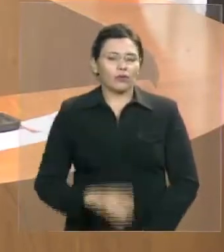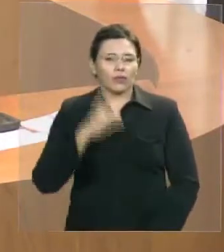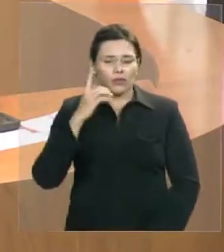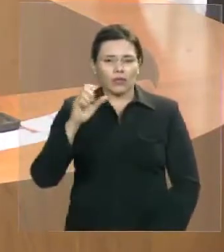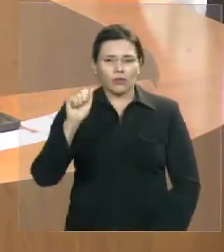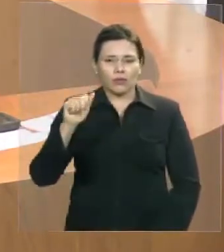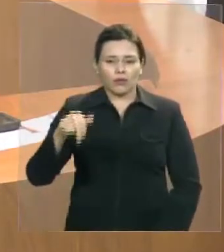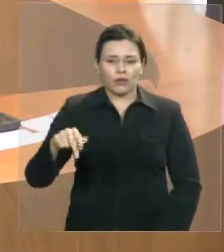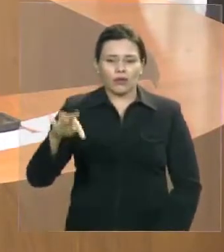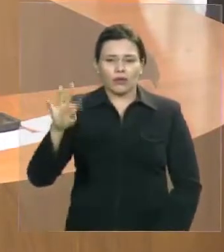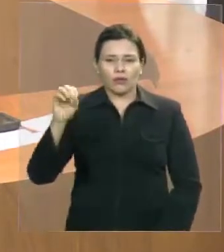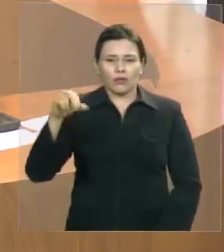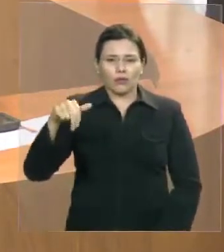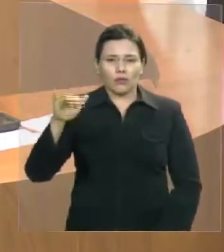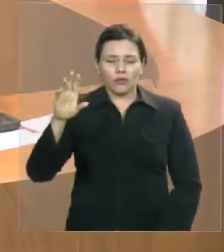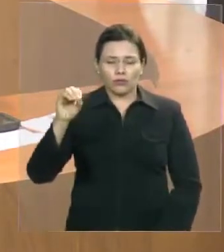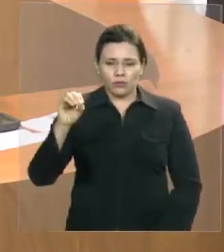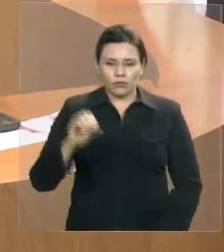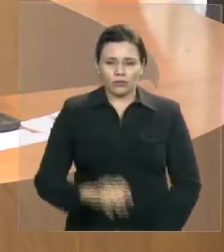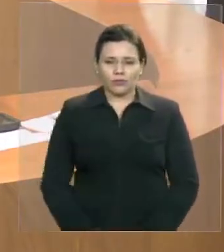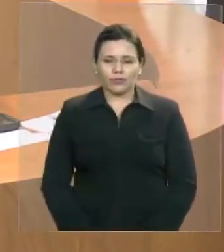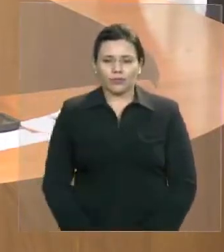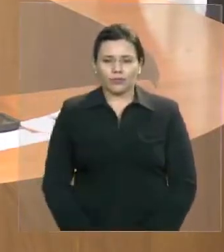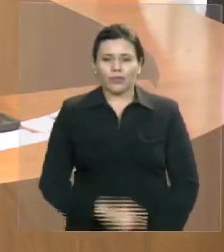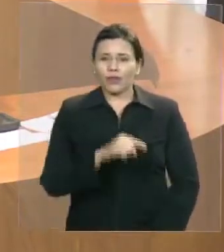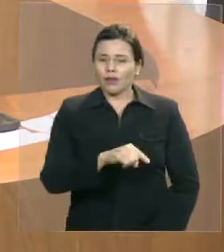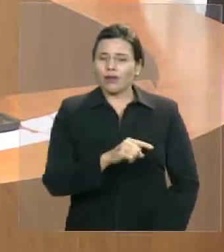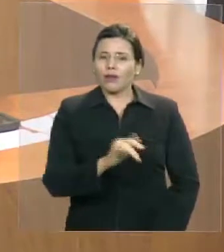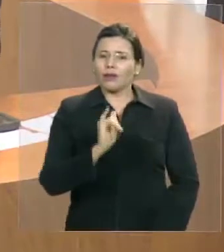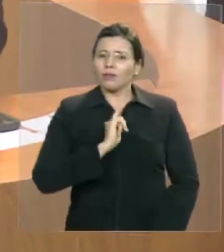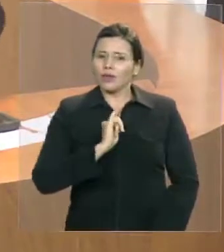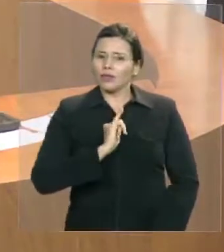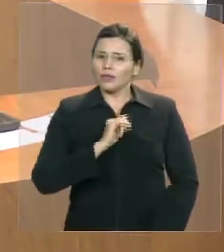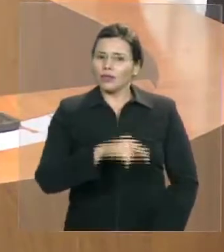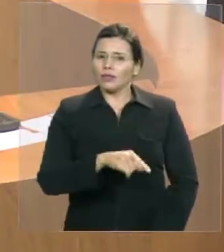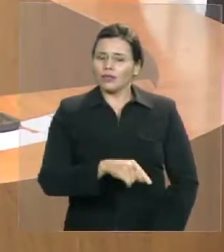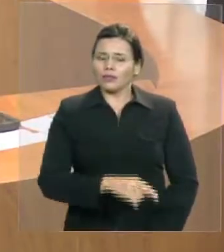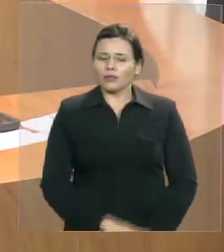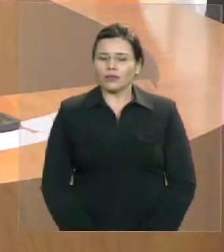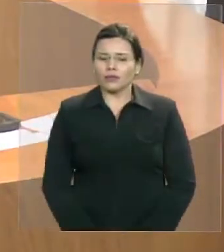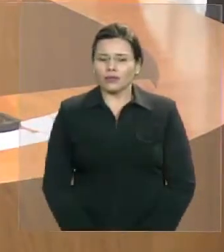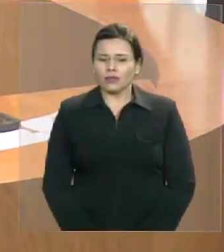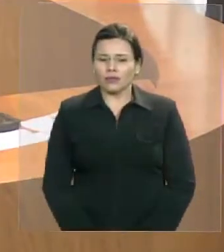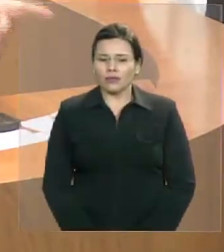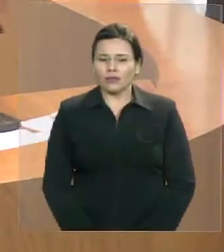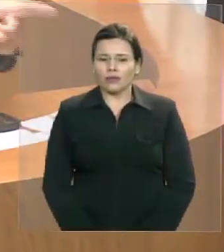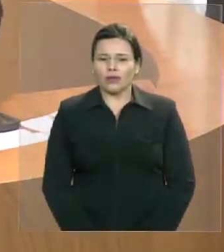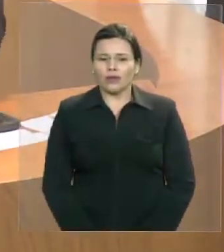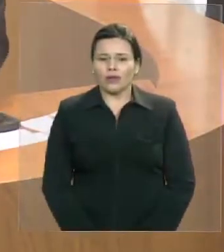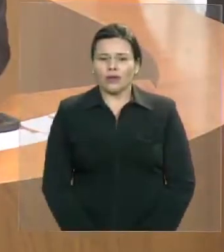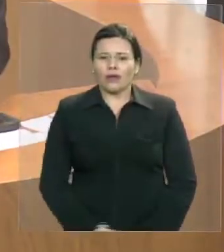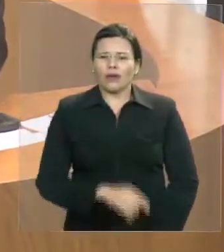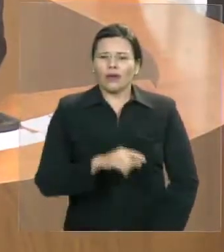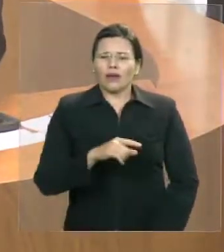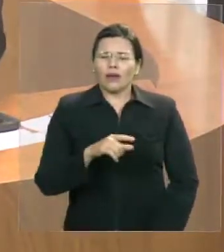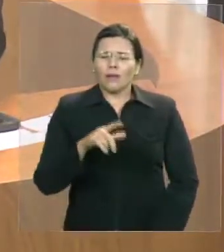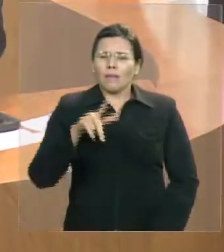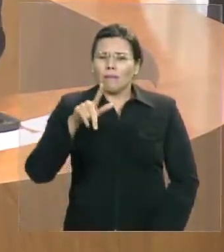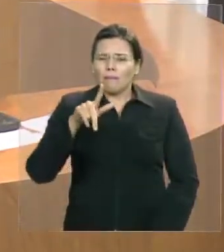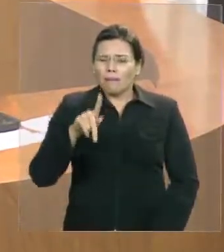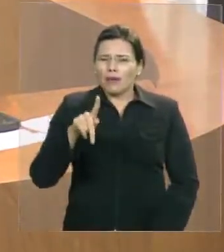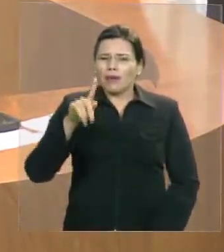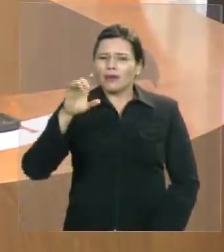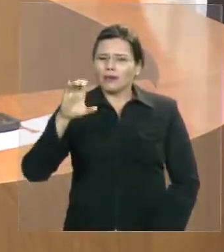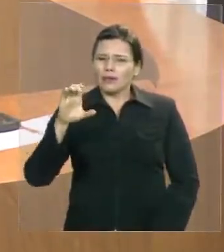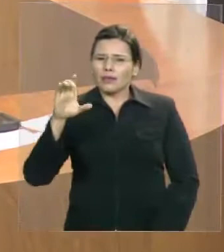a deputada, ex-deputada Rosângela Curado, lá em Imperatriz, que foi humilhada pelo PCdoB,